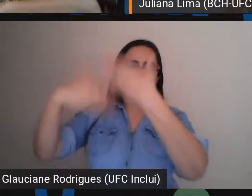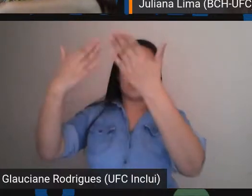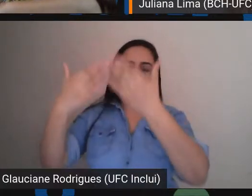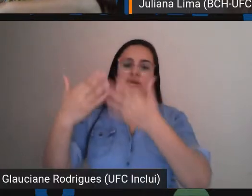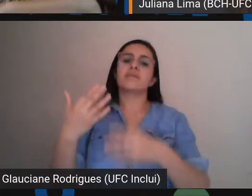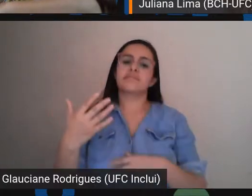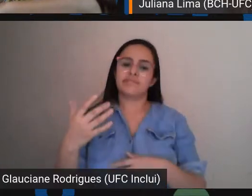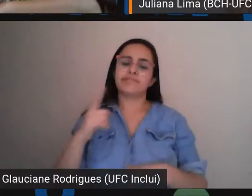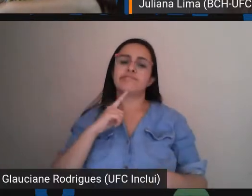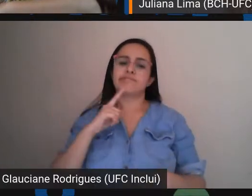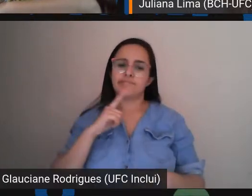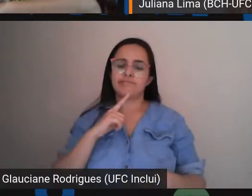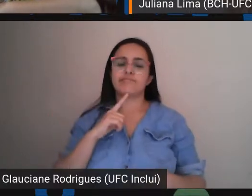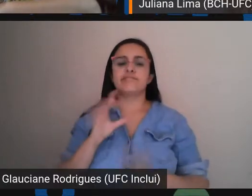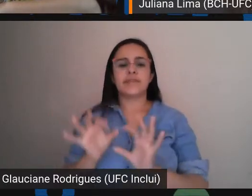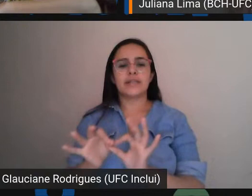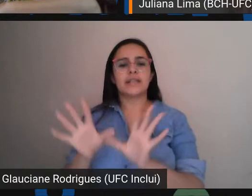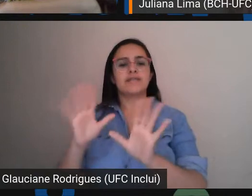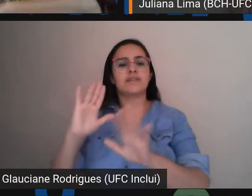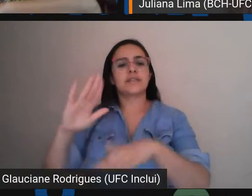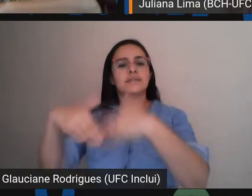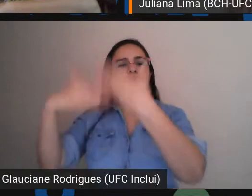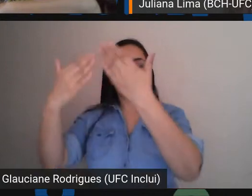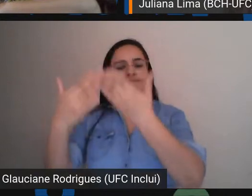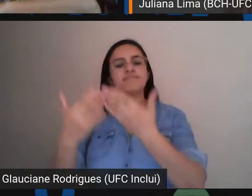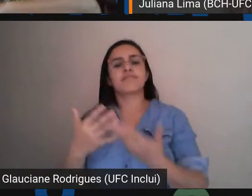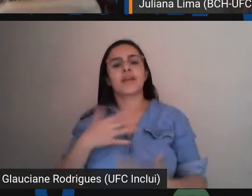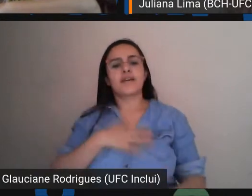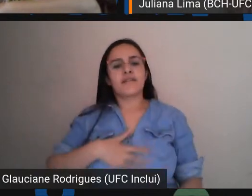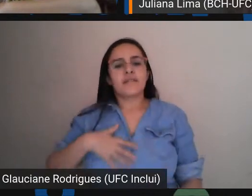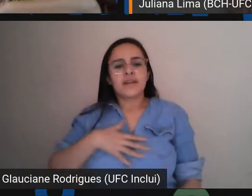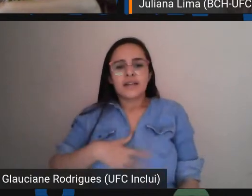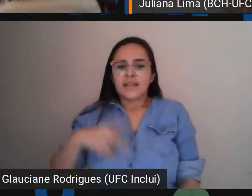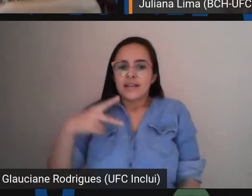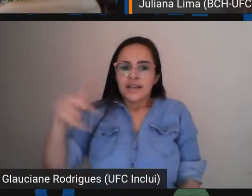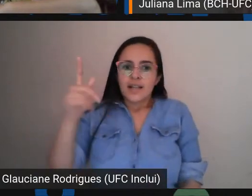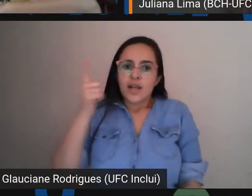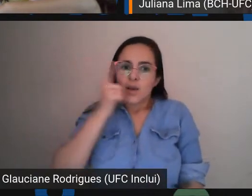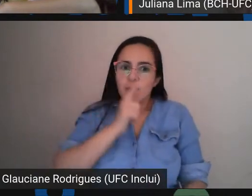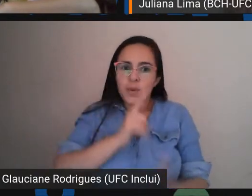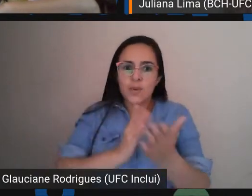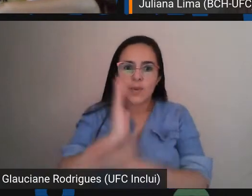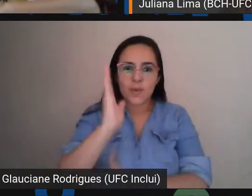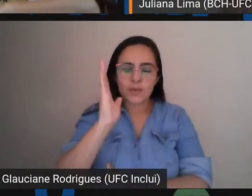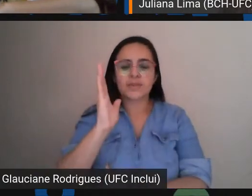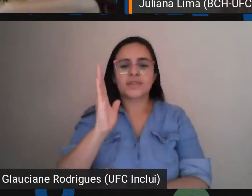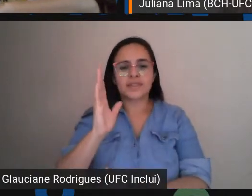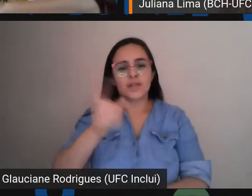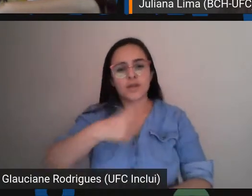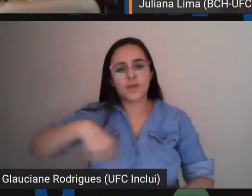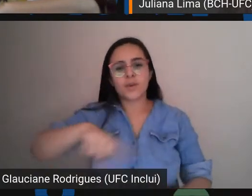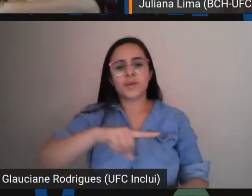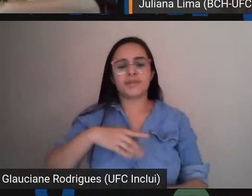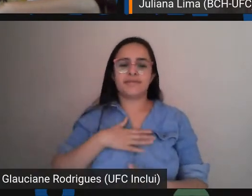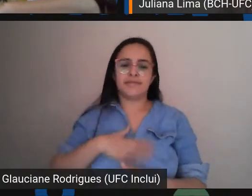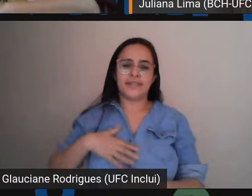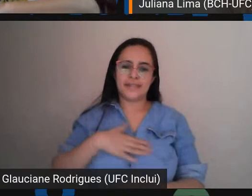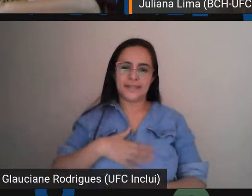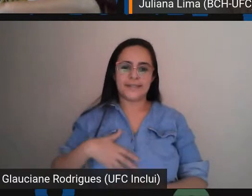procura fazer, deixá-los independentes. E ficar muito feliz com o sucesso deles, que sempre vem. Sim, sim, com certeza. Eu acho